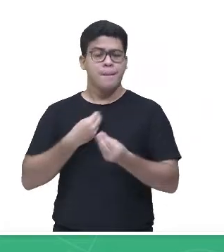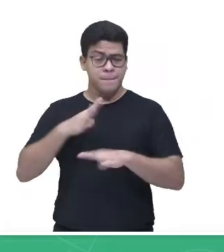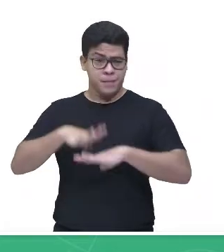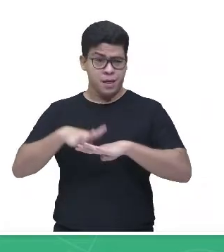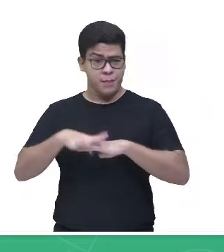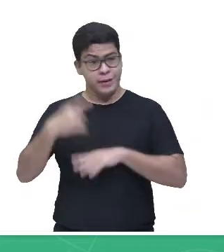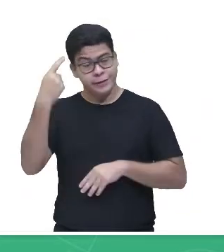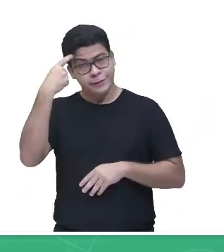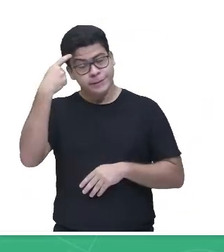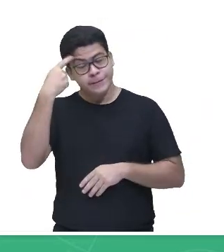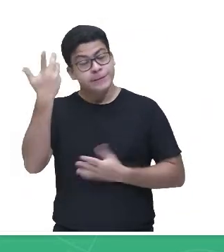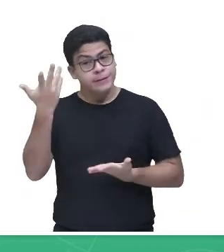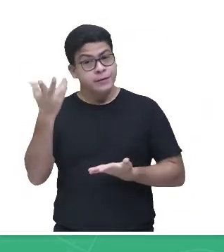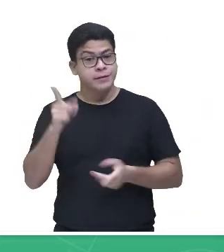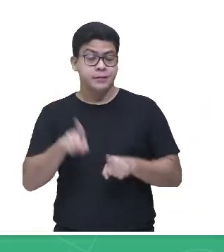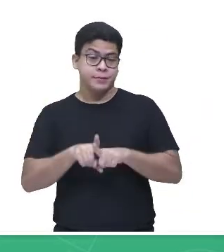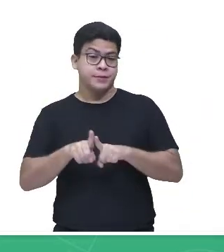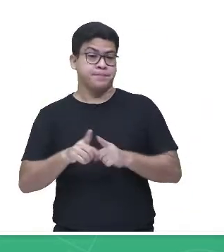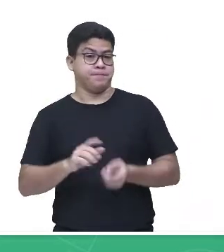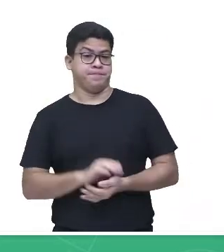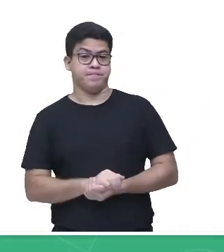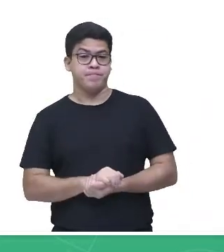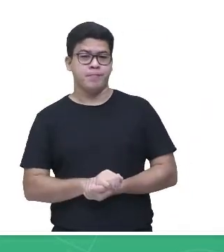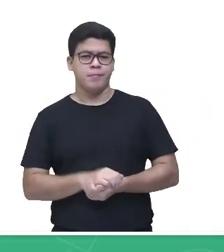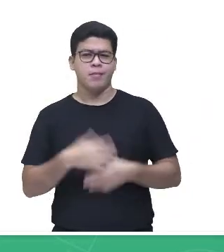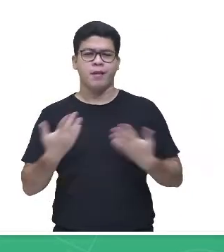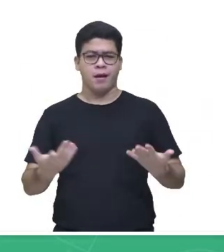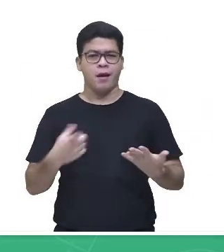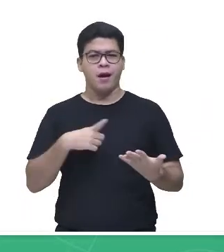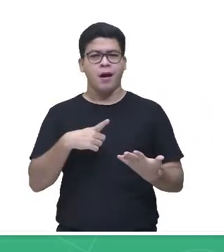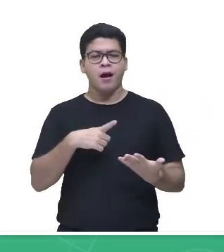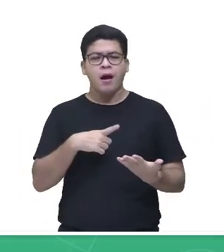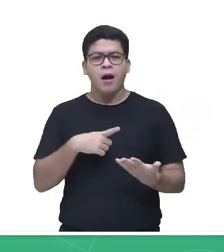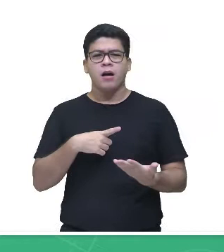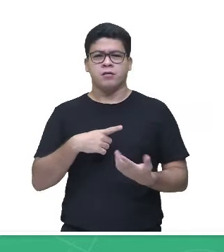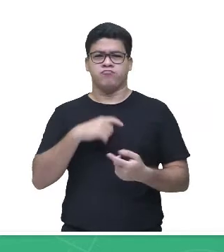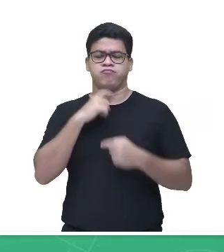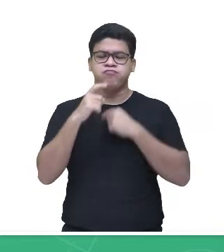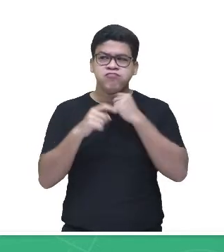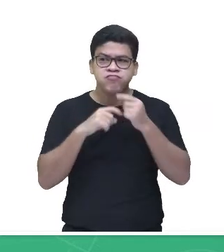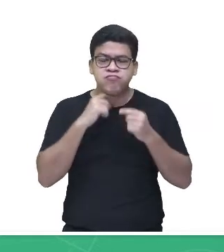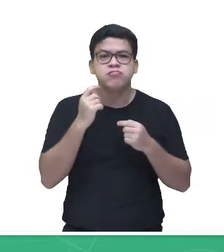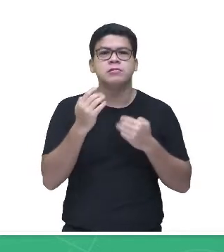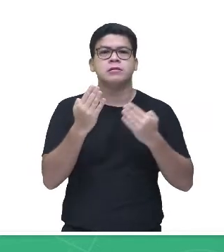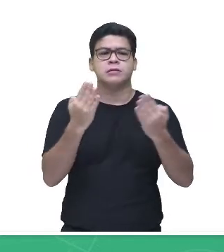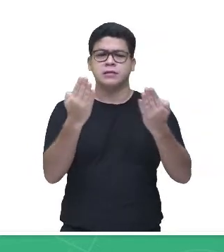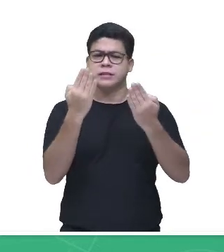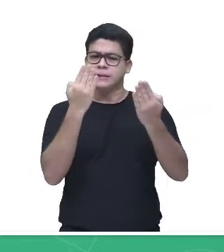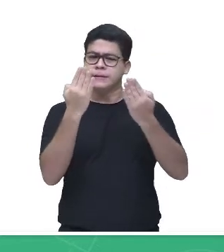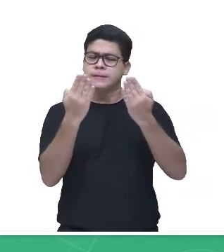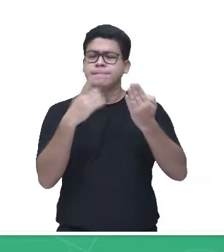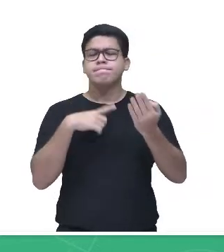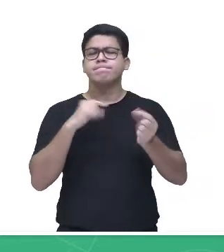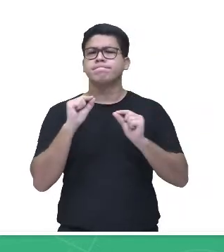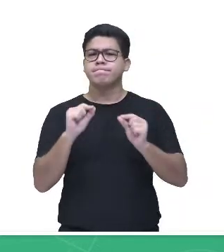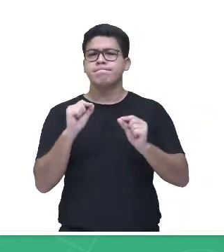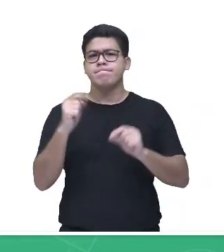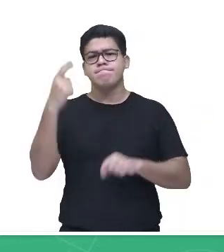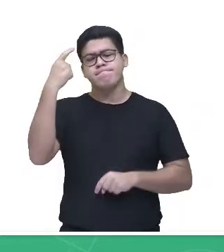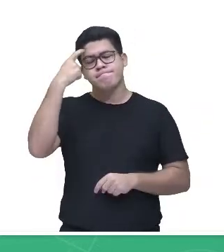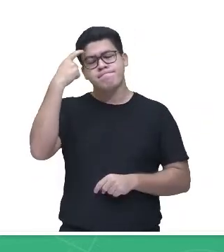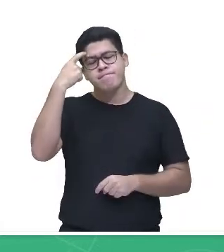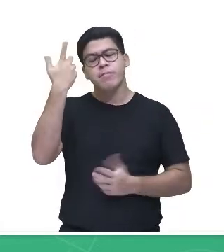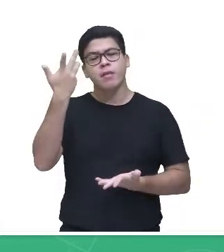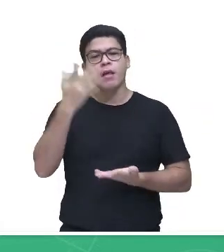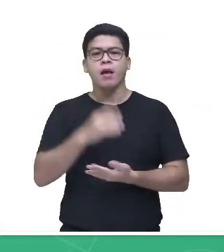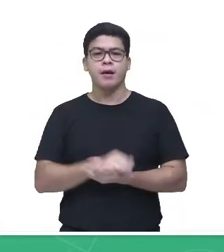foi justamente nessa ideia, olha aí, alcançada em duvidar e refletir, que ele vai basear a sua teoria. O que ele